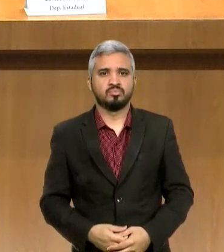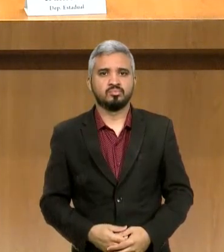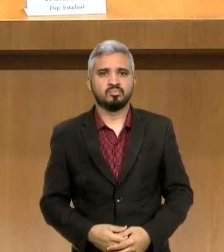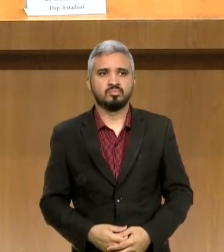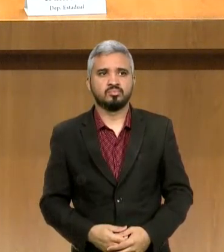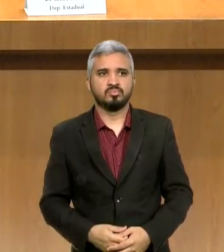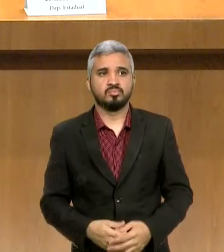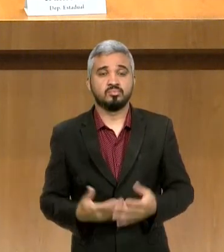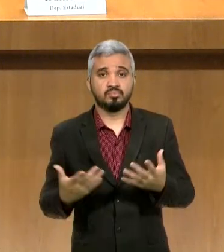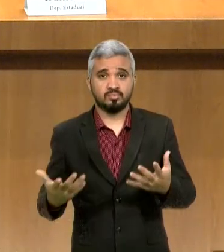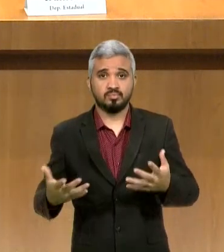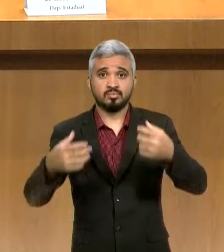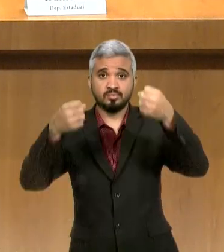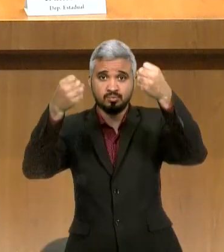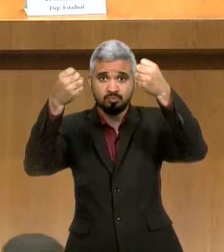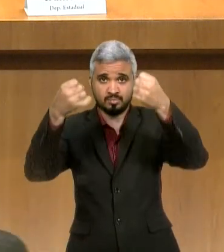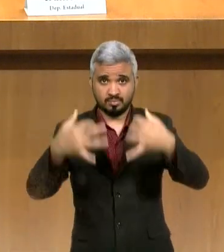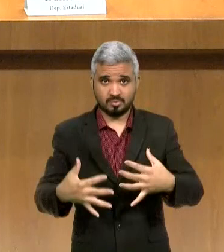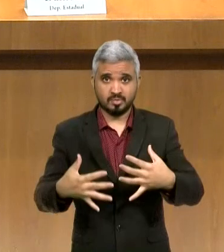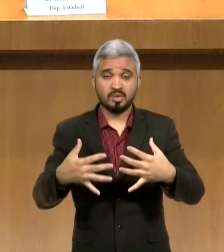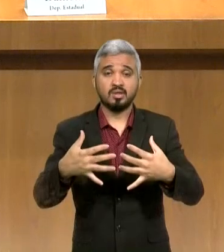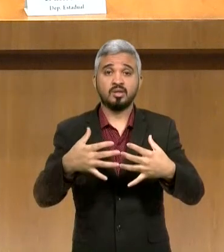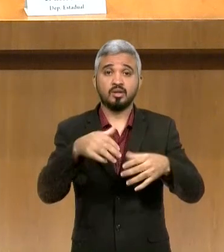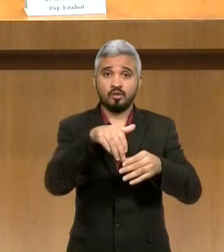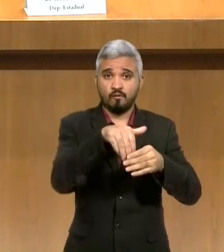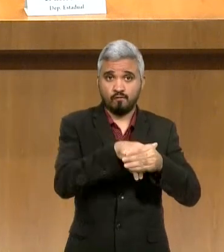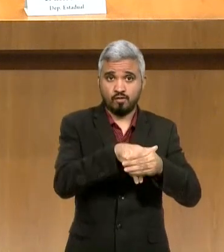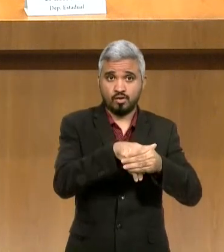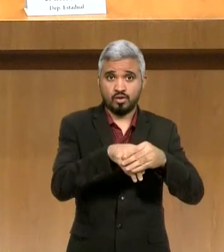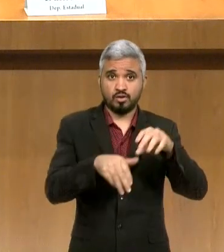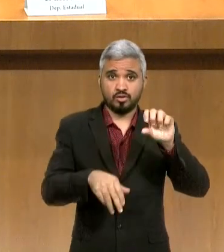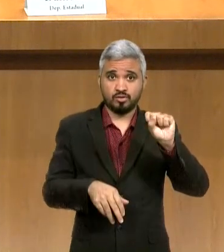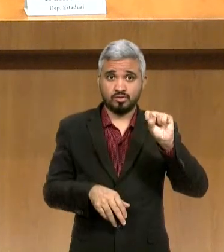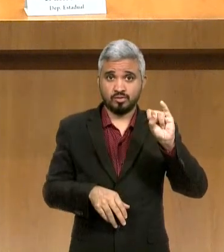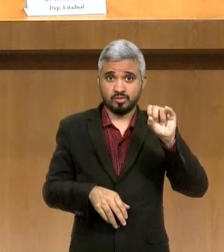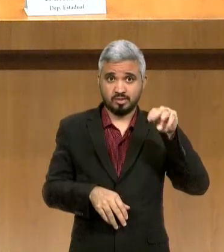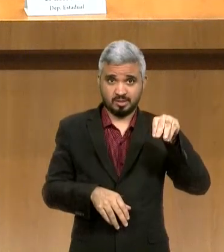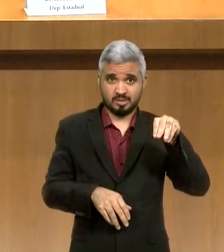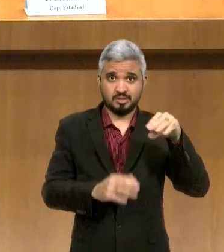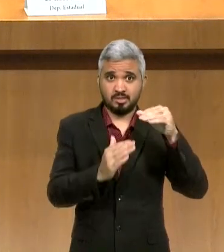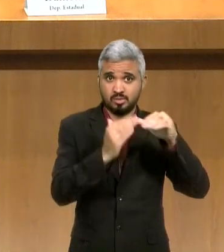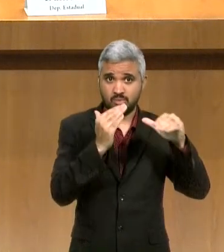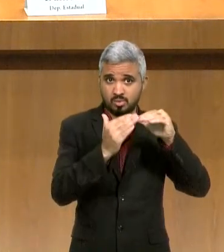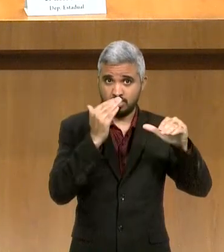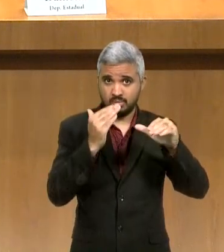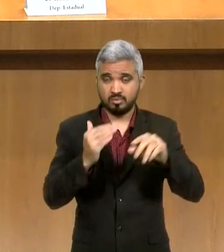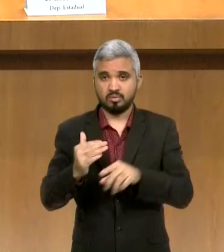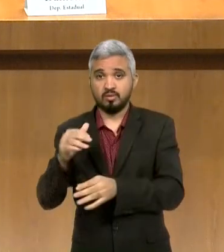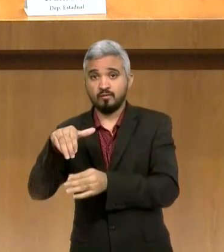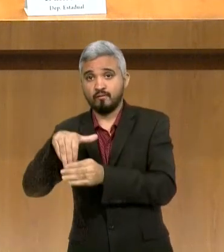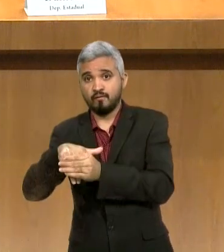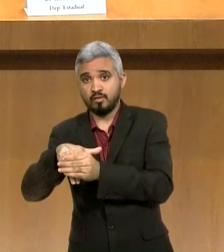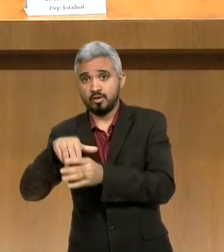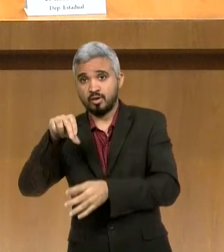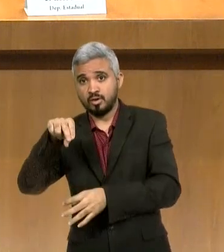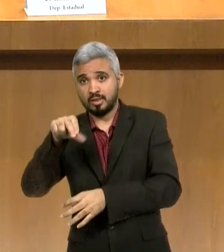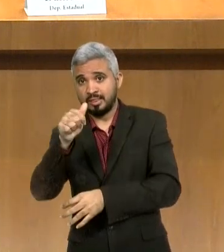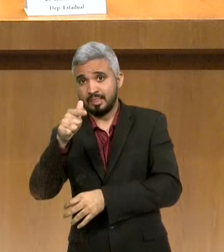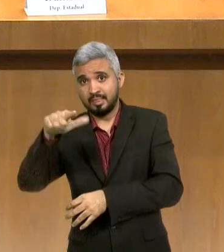Esclareço que o voto sim rejeita o veto e o voto não mantém o